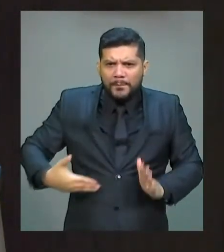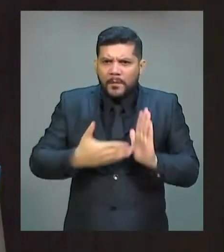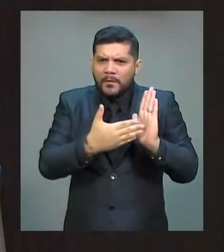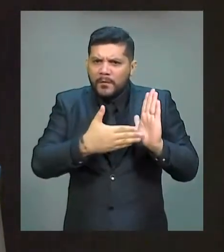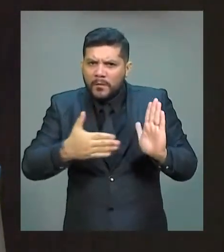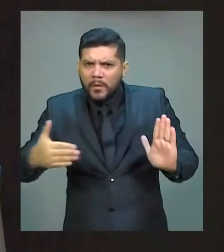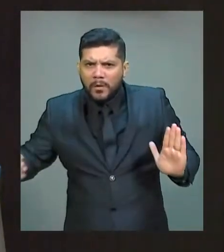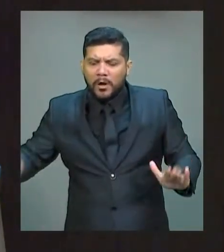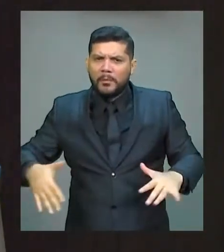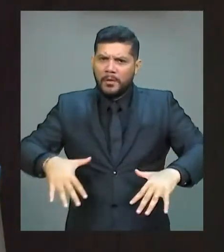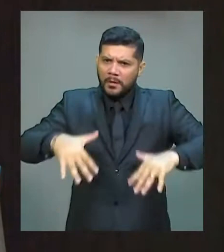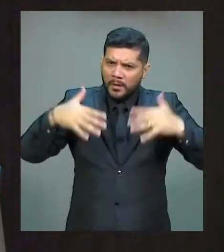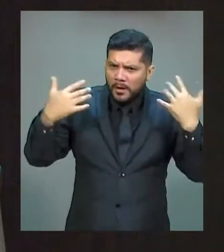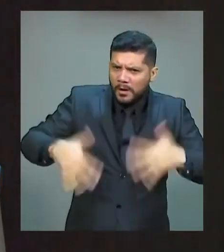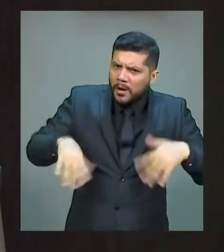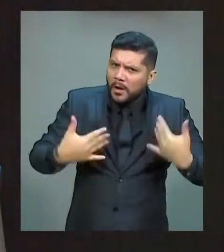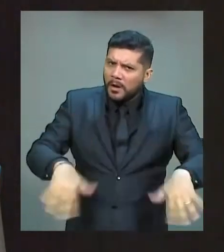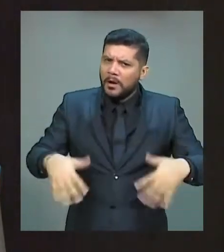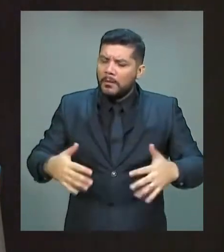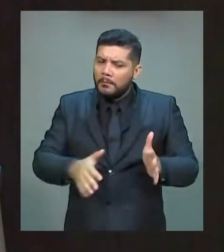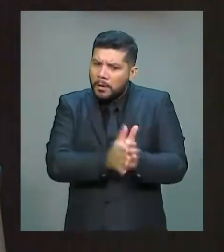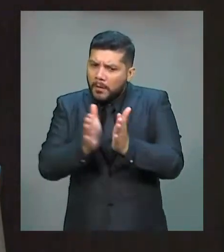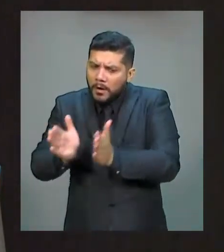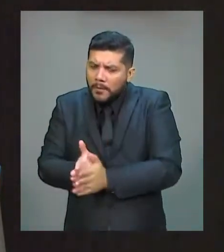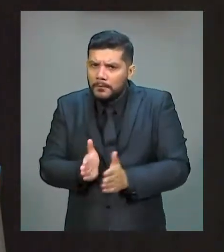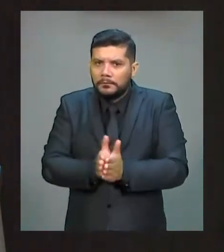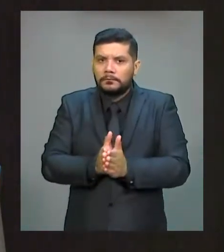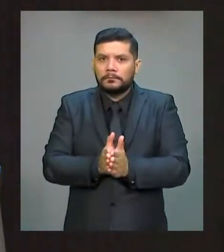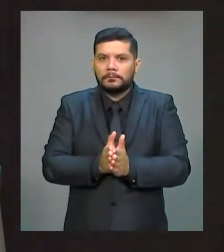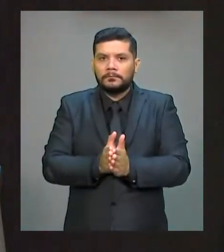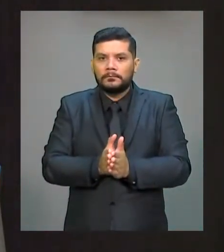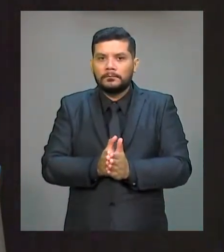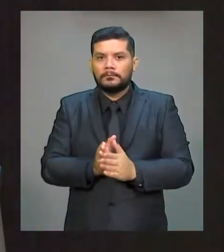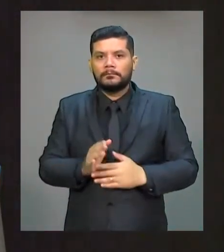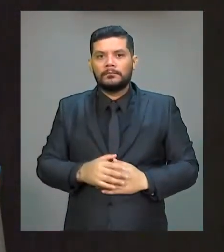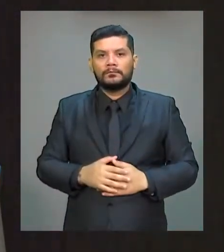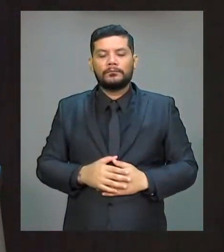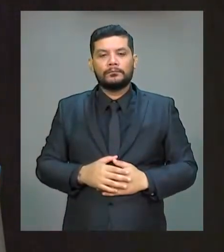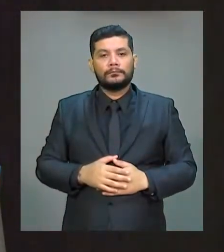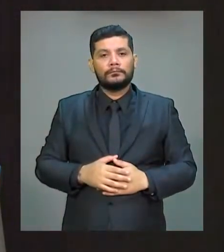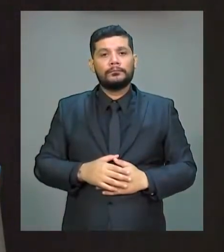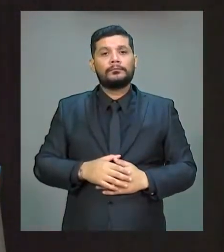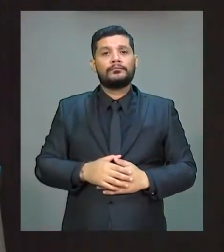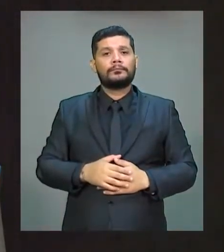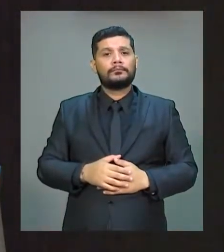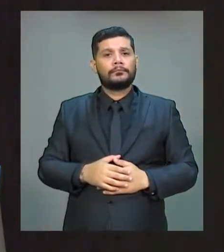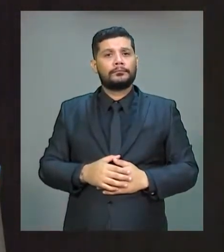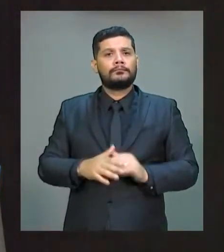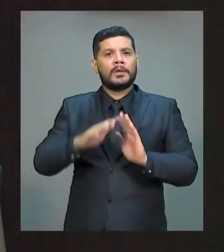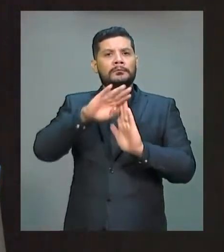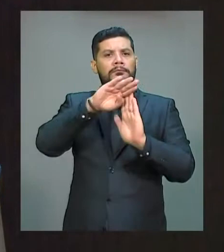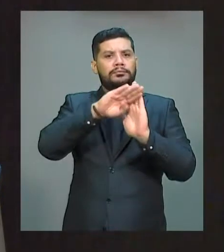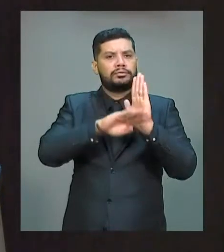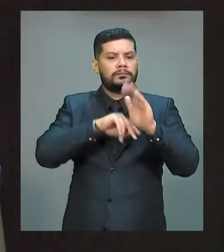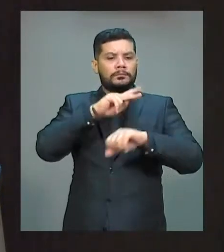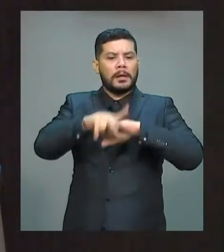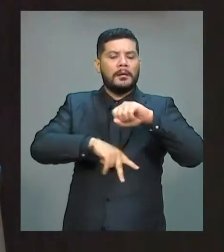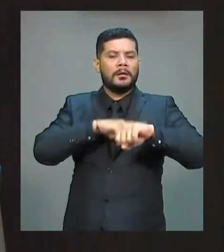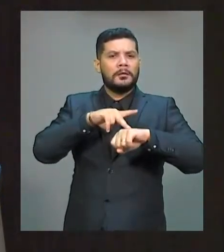pessoas. O Brasil voltou ao mapa da fome. O Brasil voltou ao mapa da